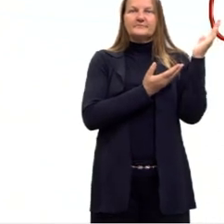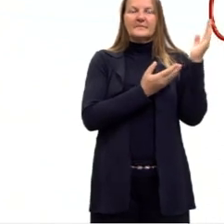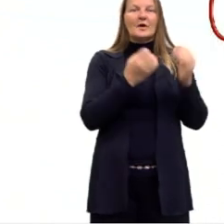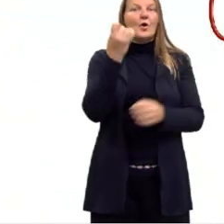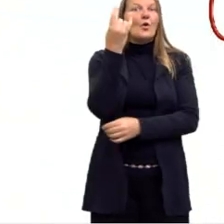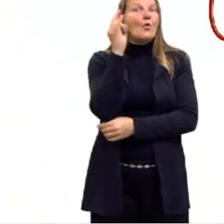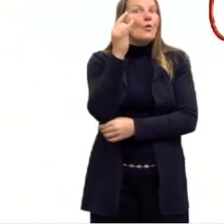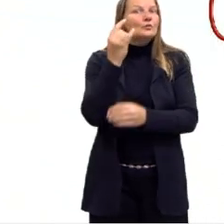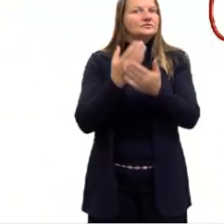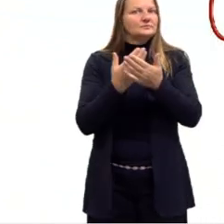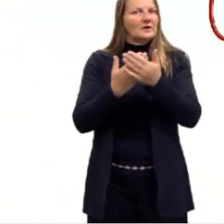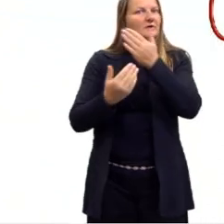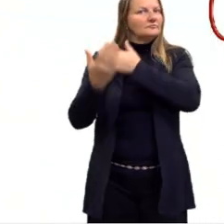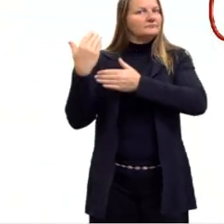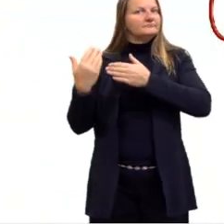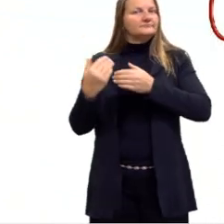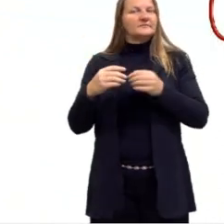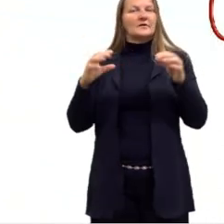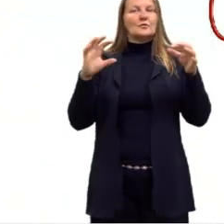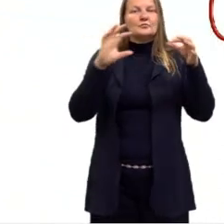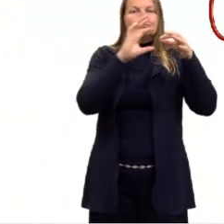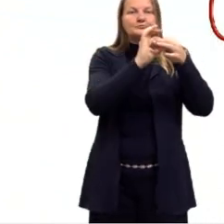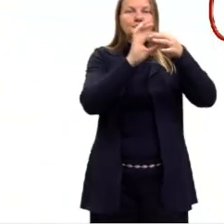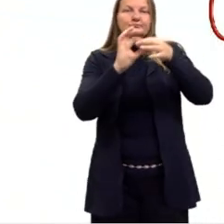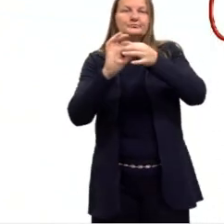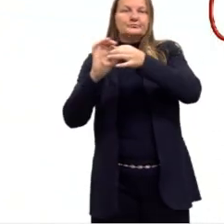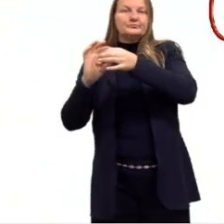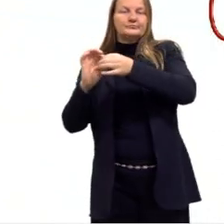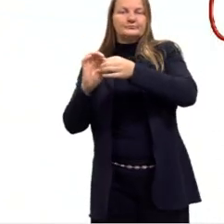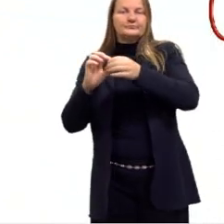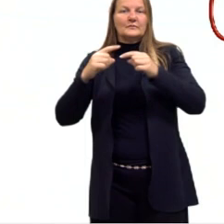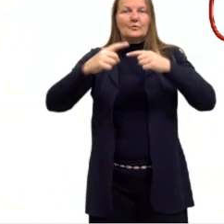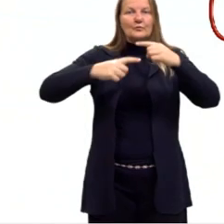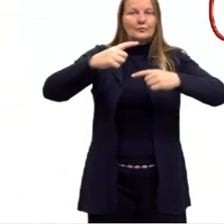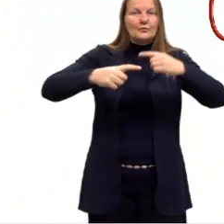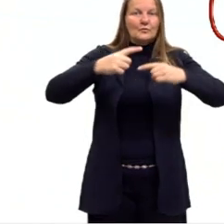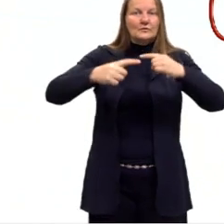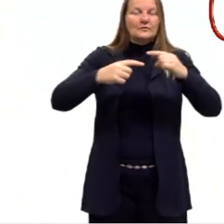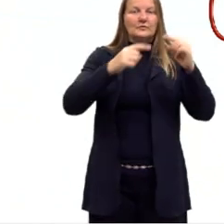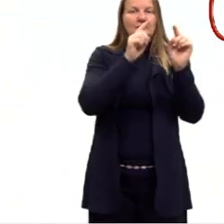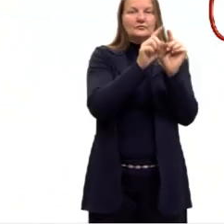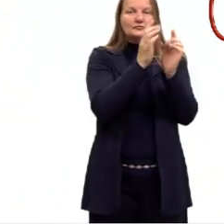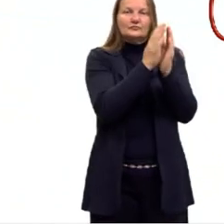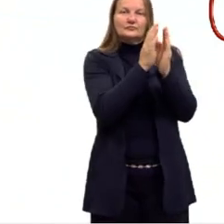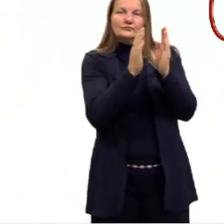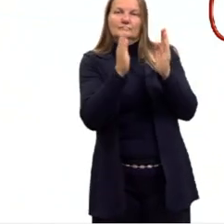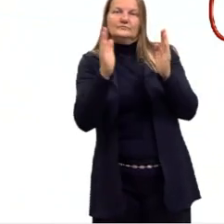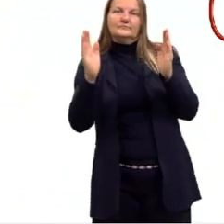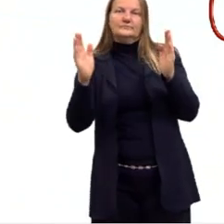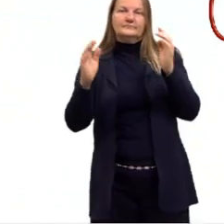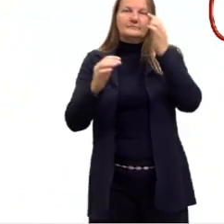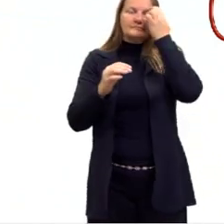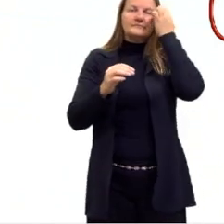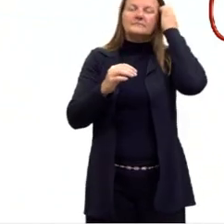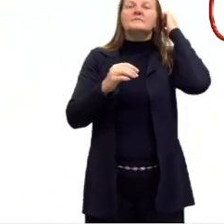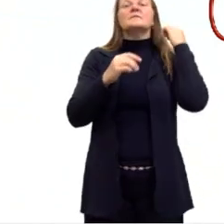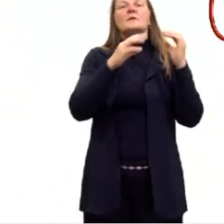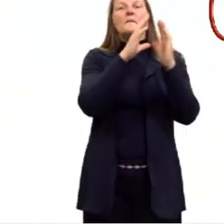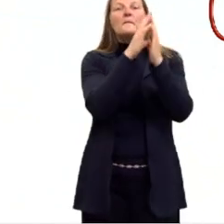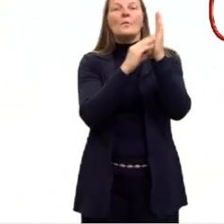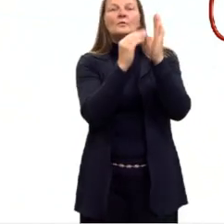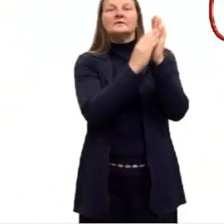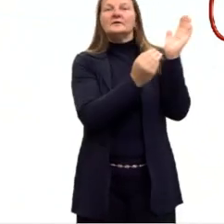na nossa última aula retomando a gente viu Associação de Resistores em Série né que é quando a gente tem então esse